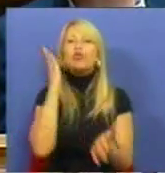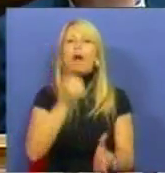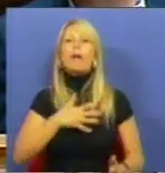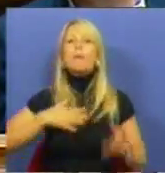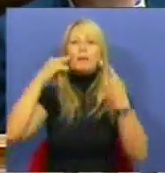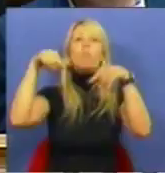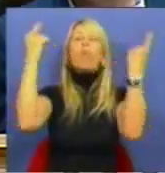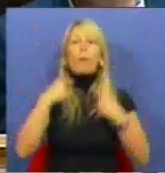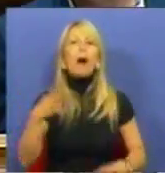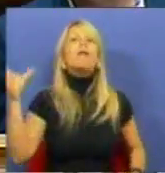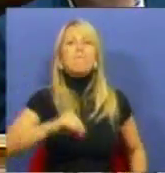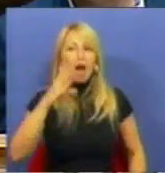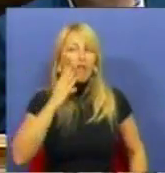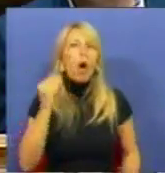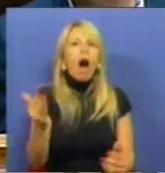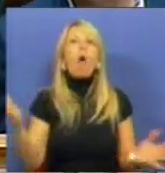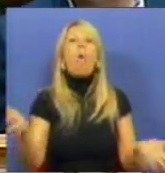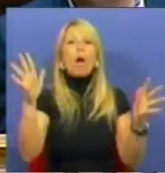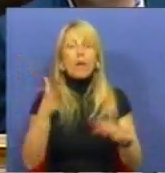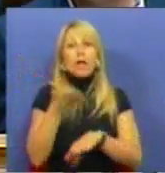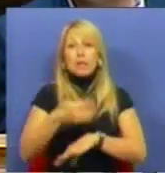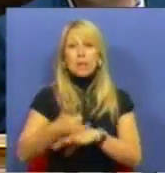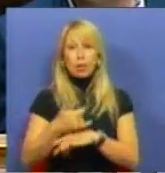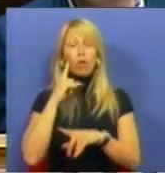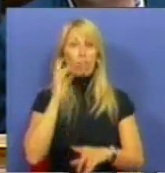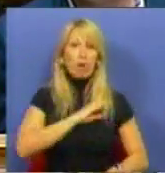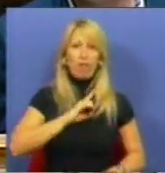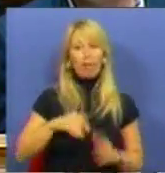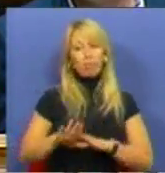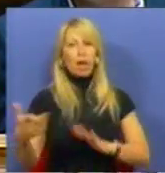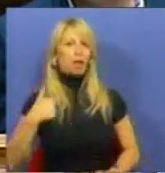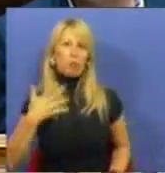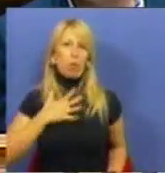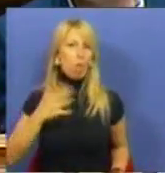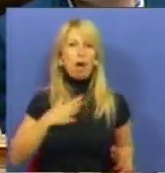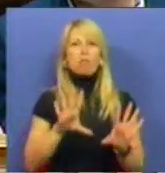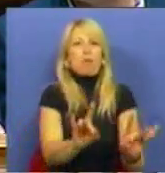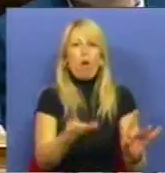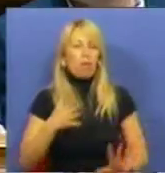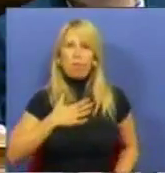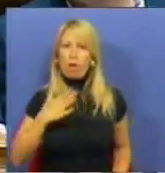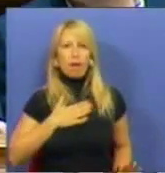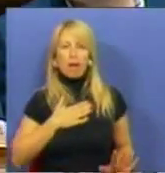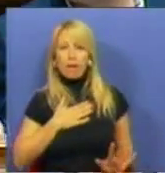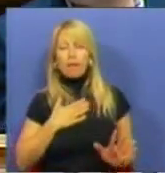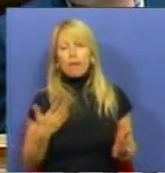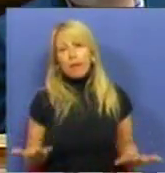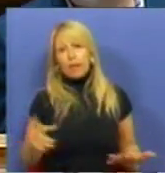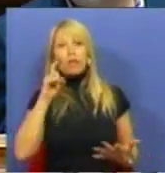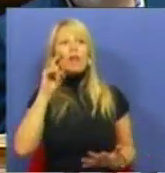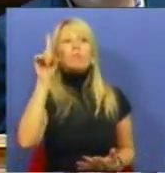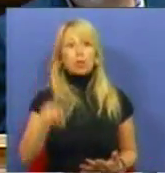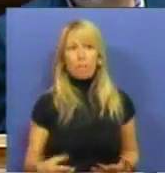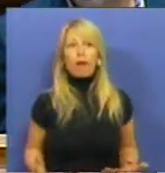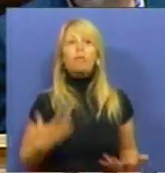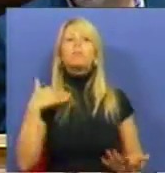mais escandalosos, que é no setor privado, onde a direita não quer mexer, onde a direita não quer tocar. E defendemos também